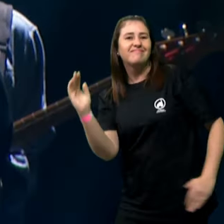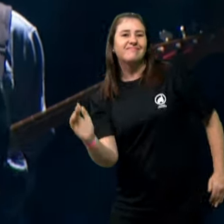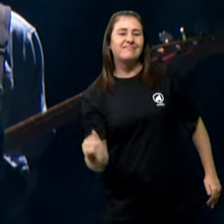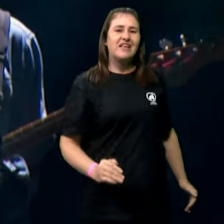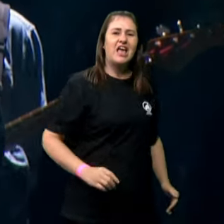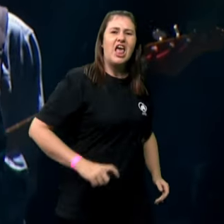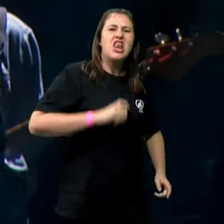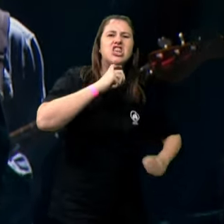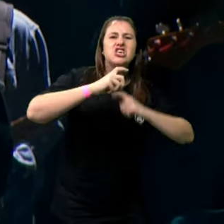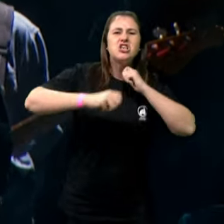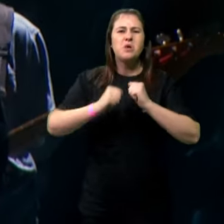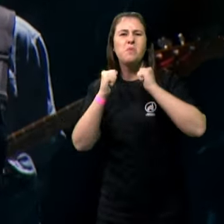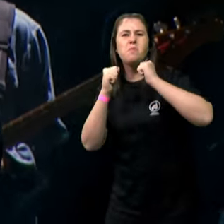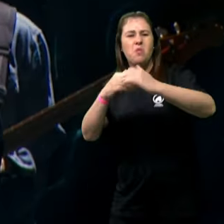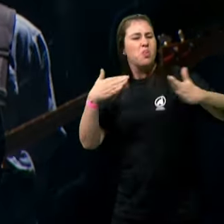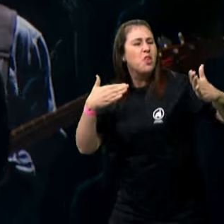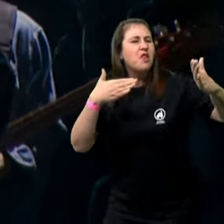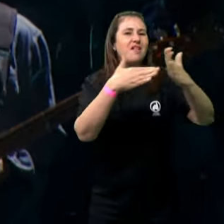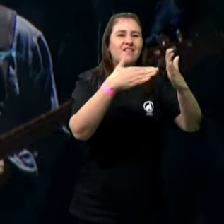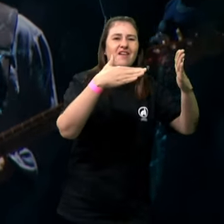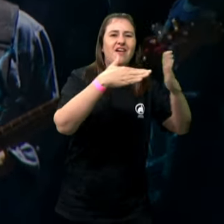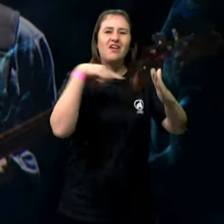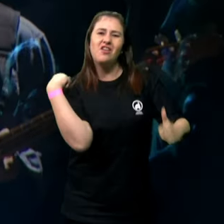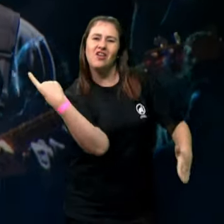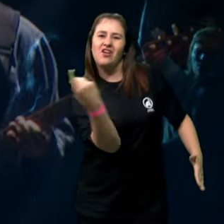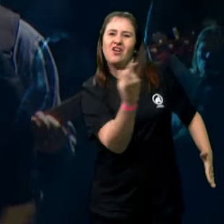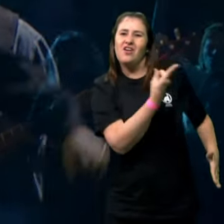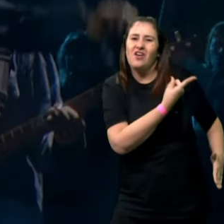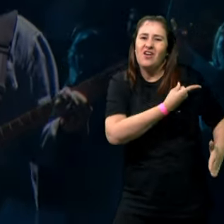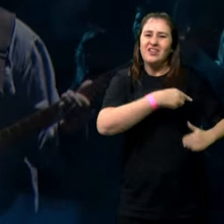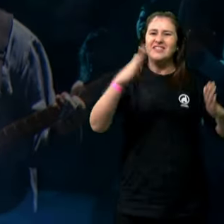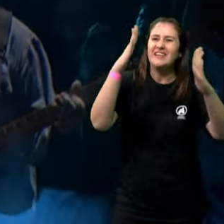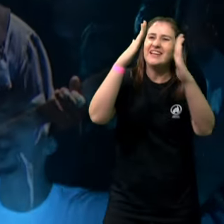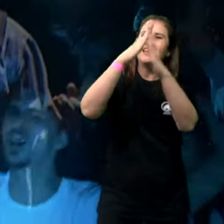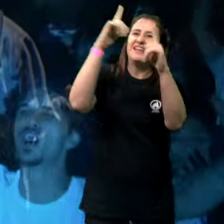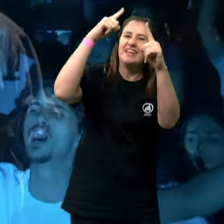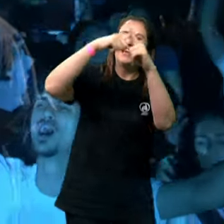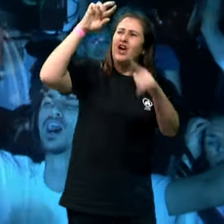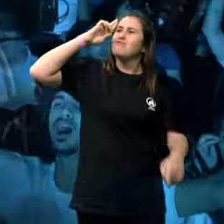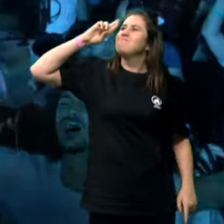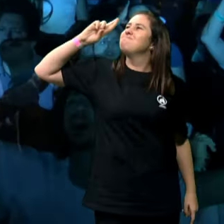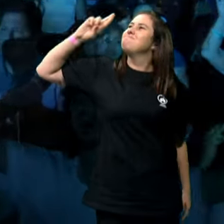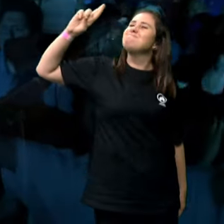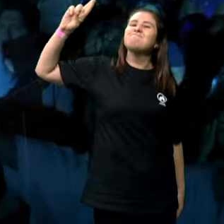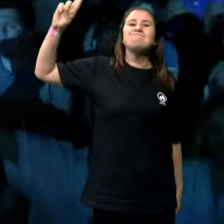ninguém pode parar a igreja do Senhor